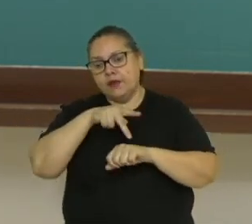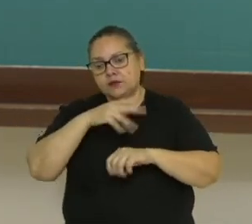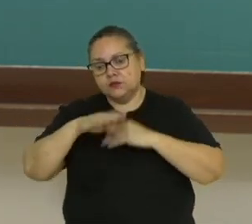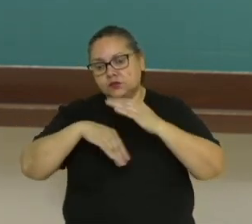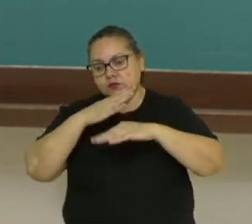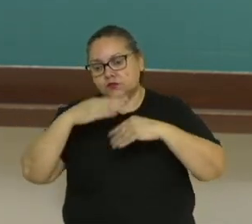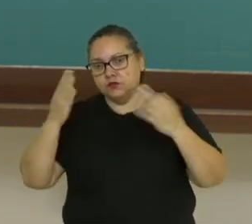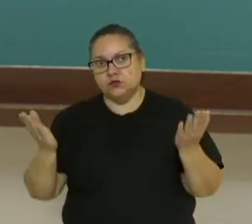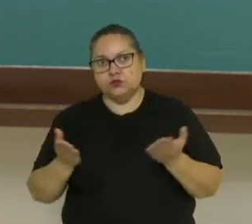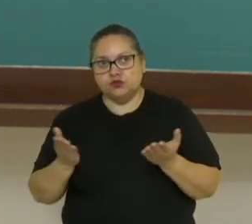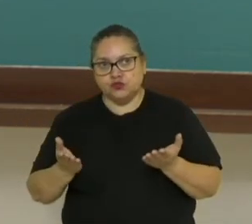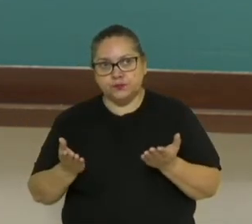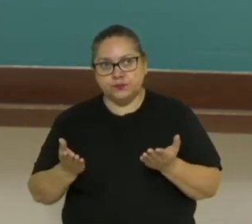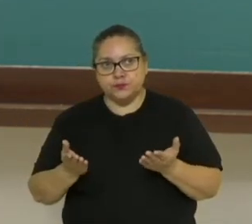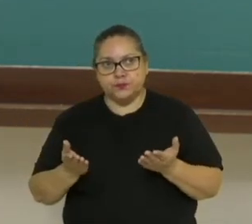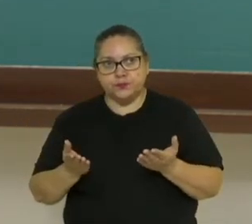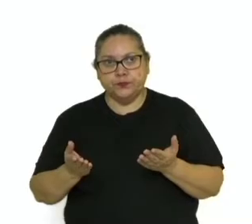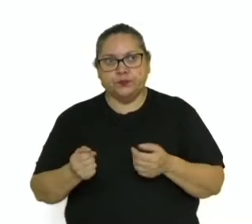atualidade.